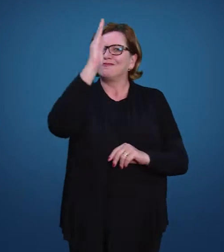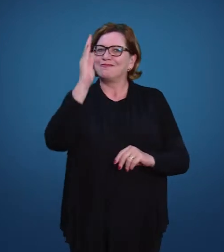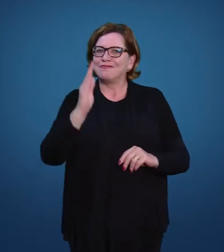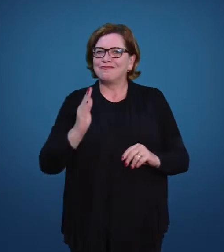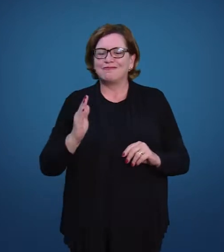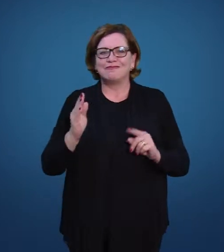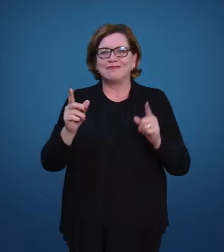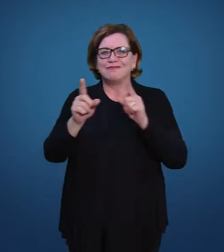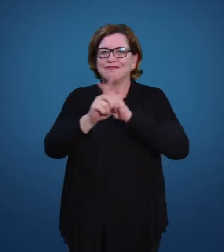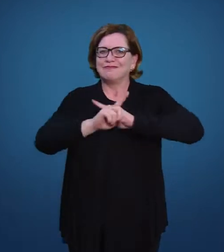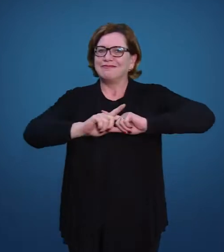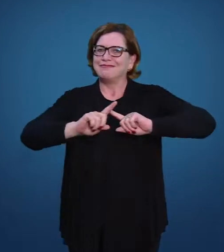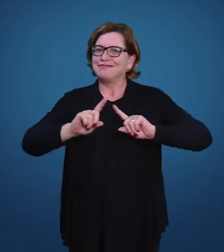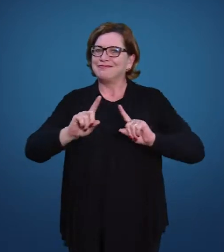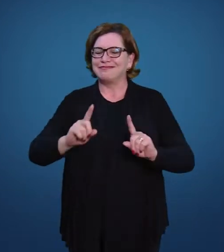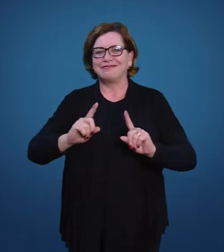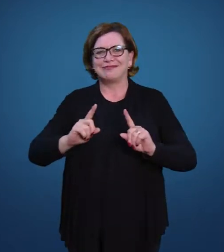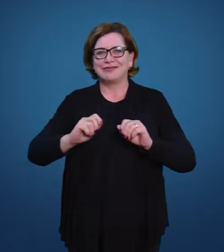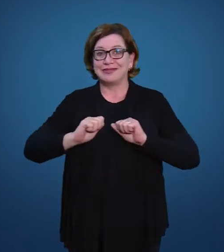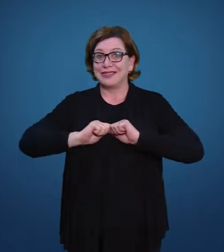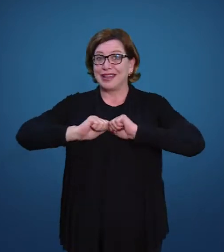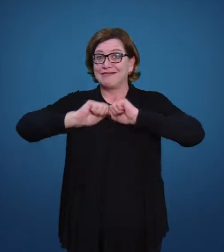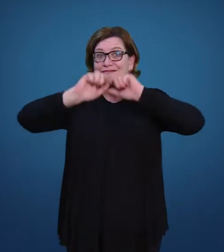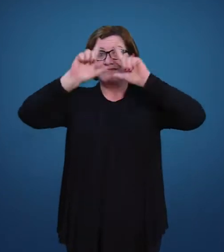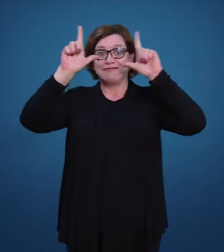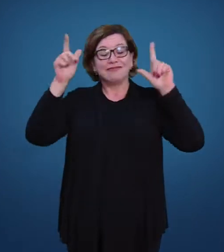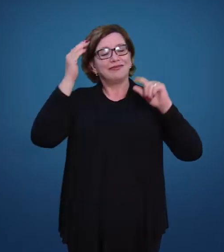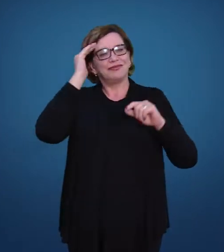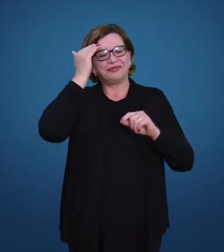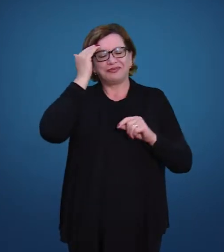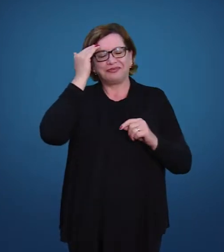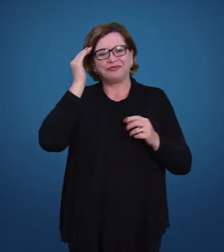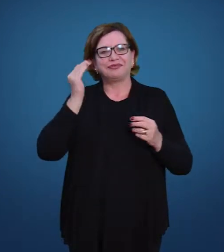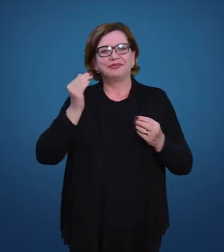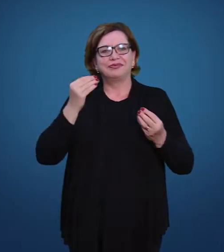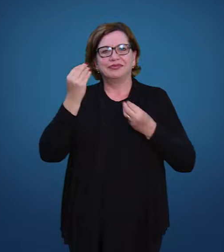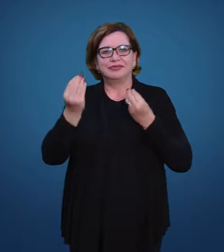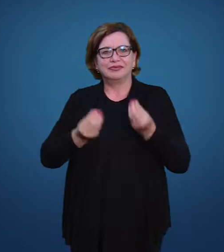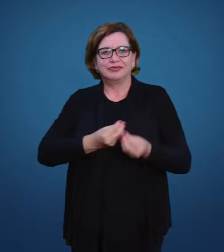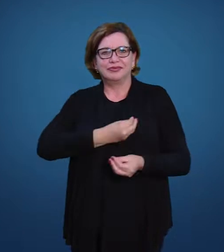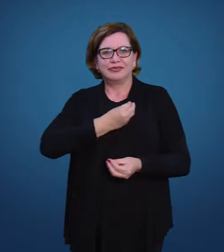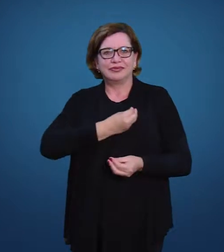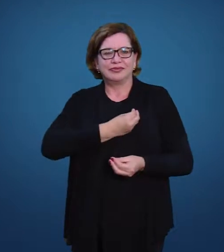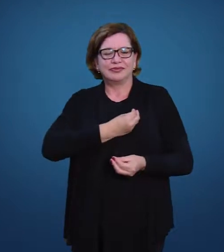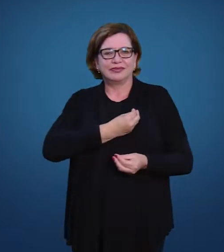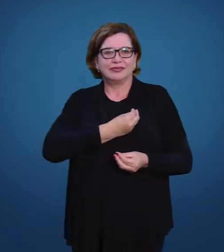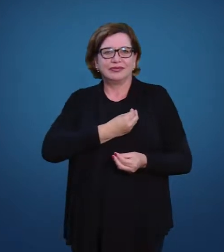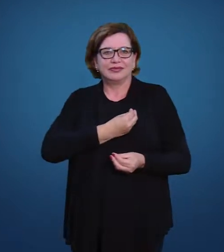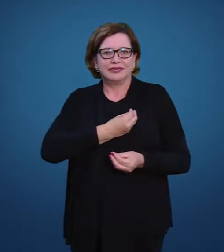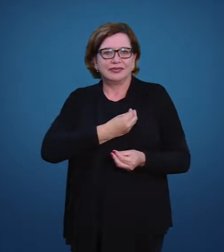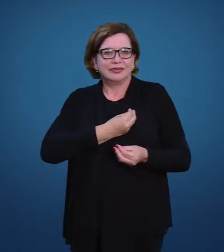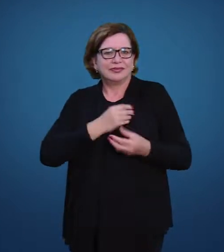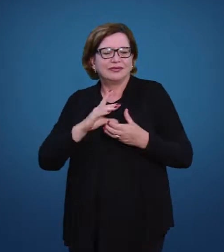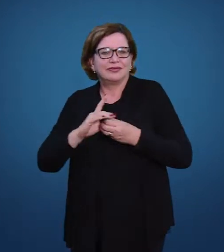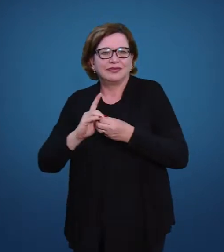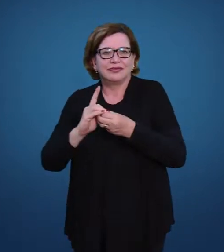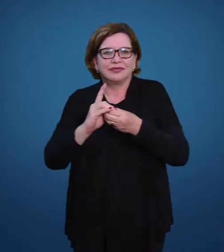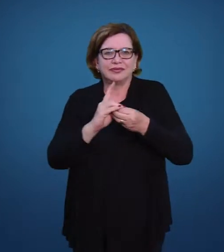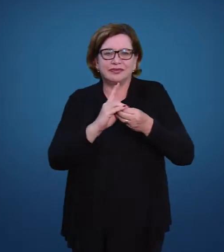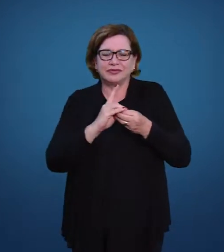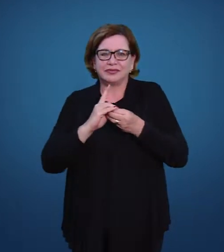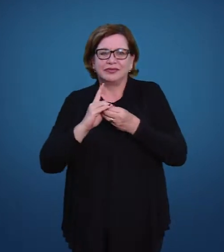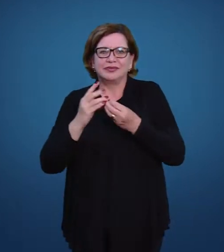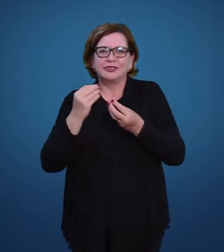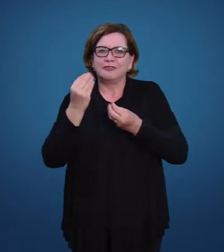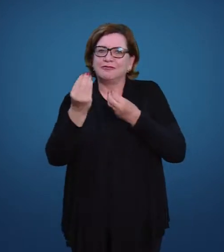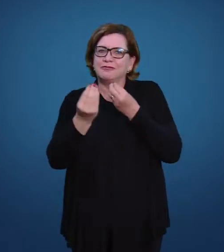não está plenamente esclarecida e apta para viver os processos